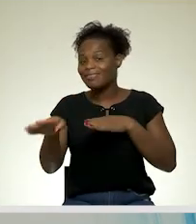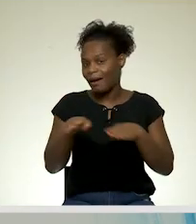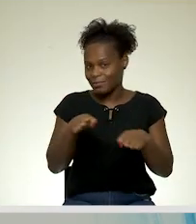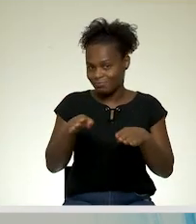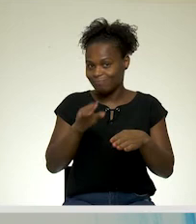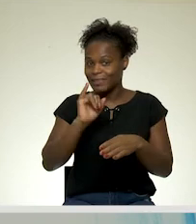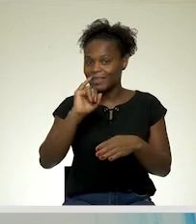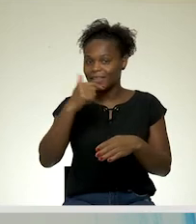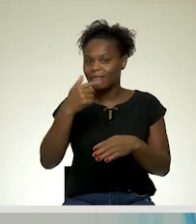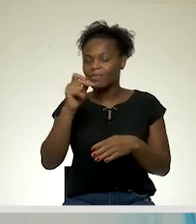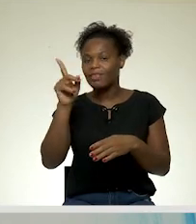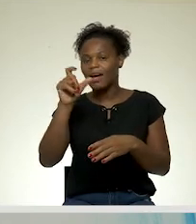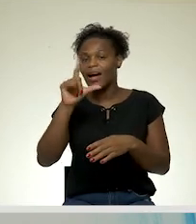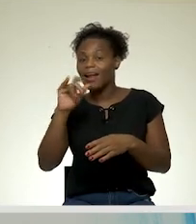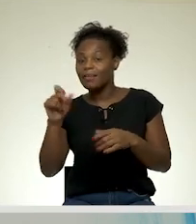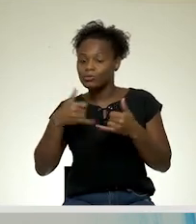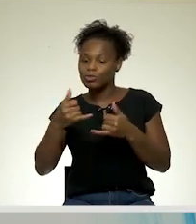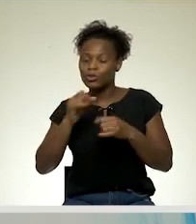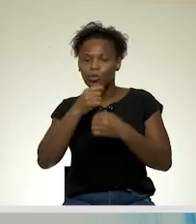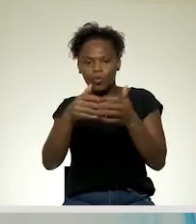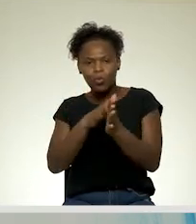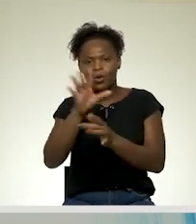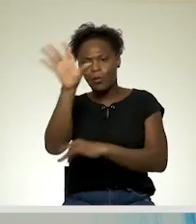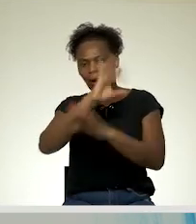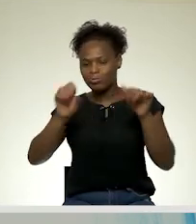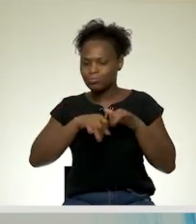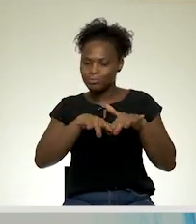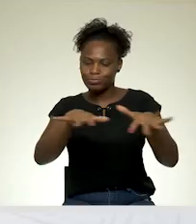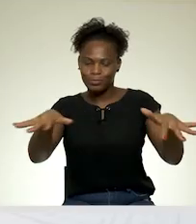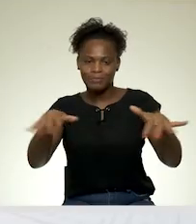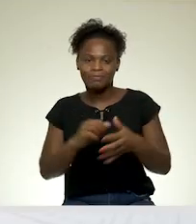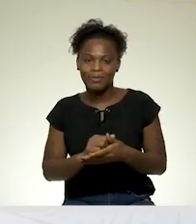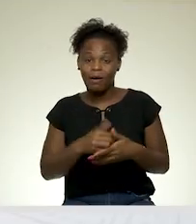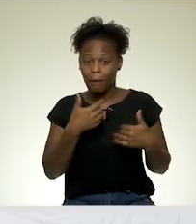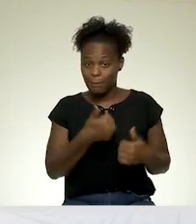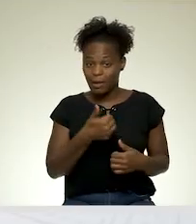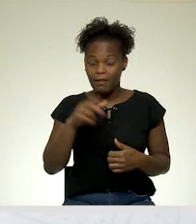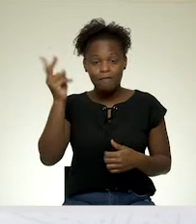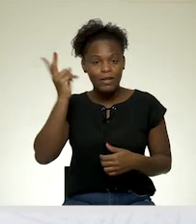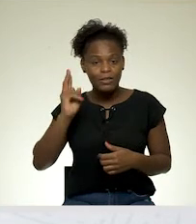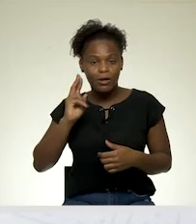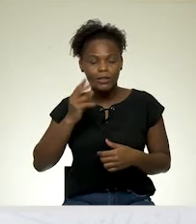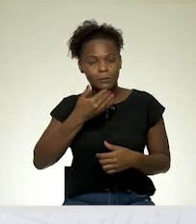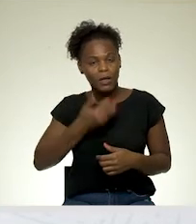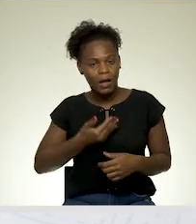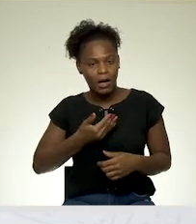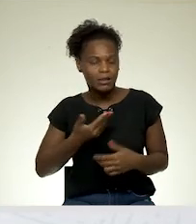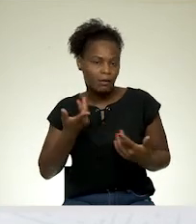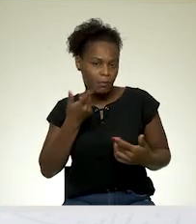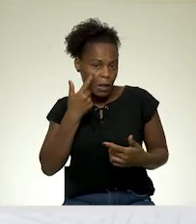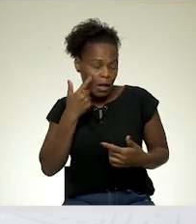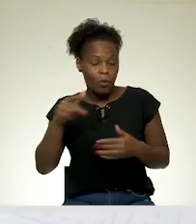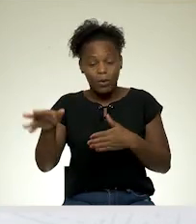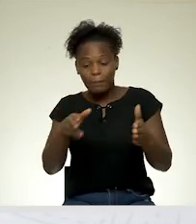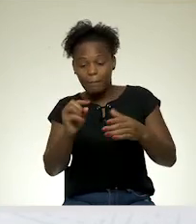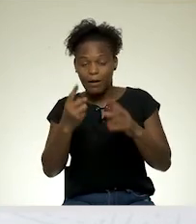Itália e se alastrou por toda a Europa. A linha B. A valorização da experiência é um dos caminhos